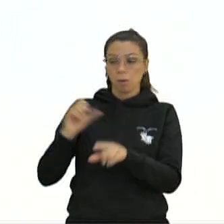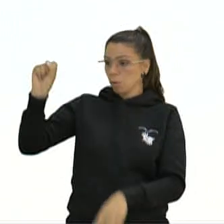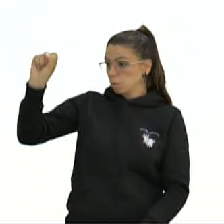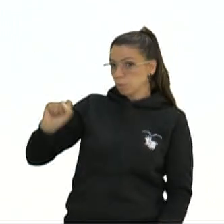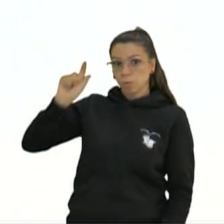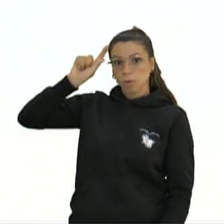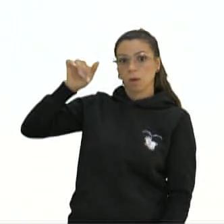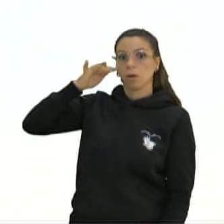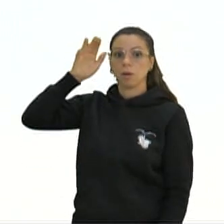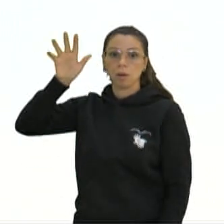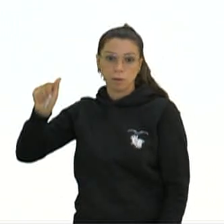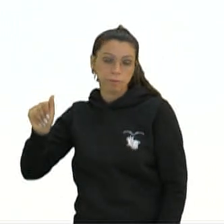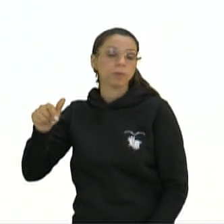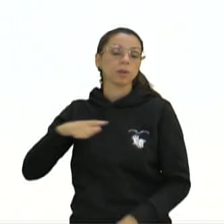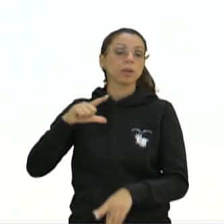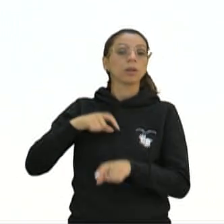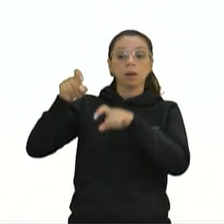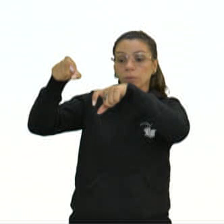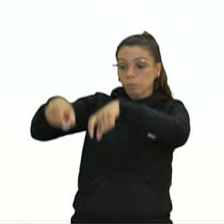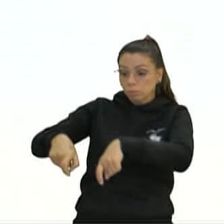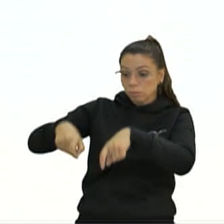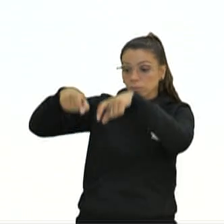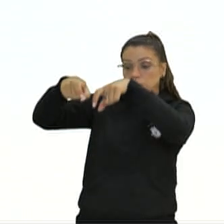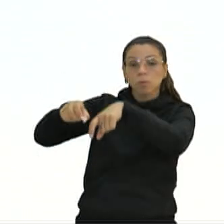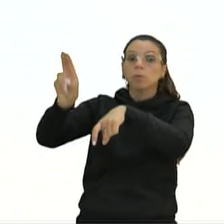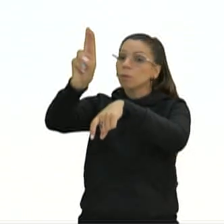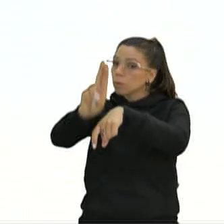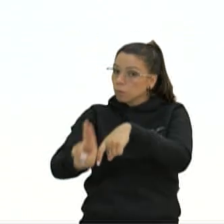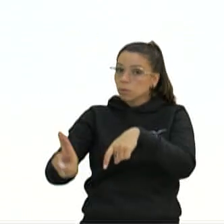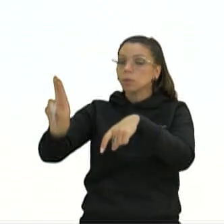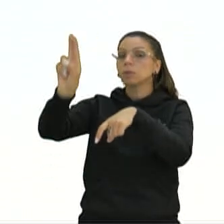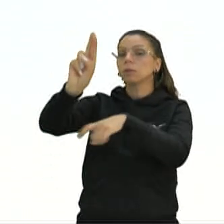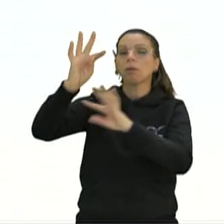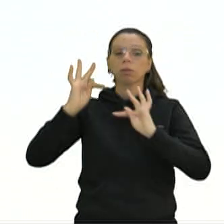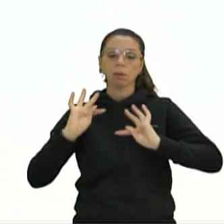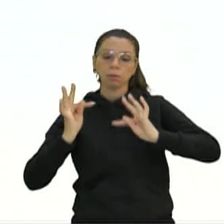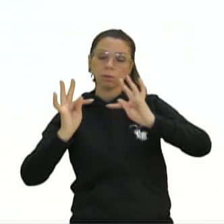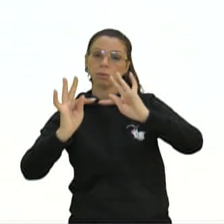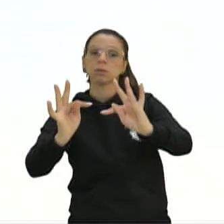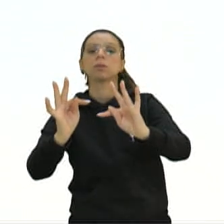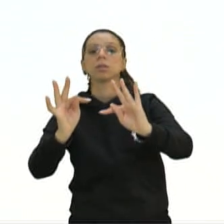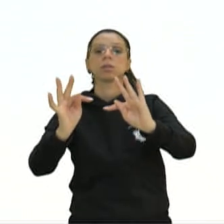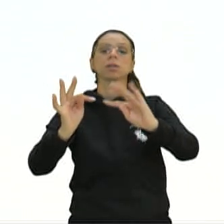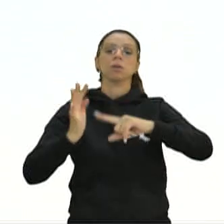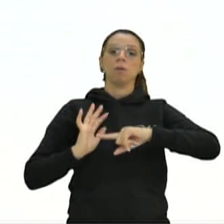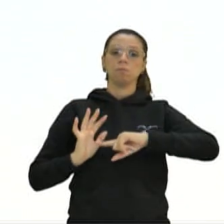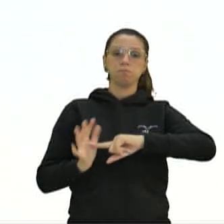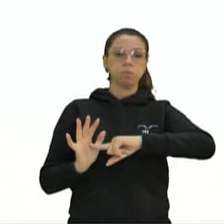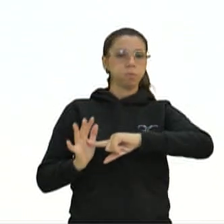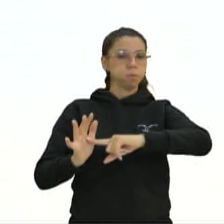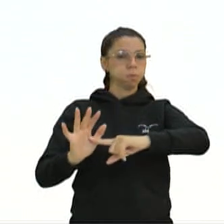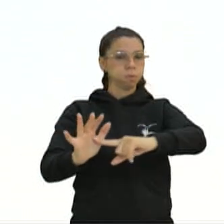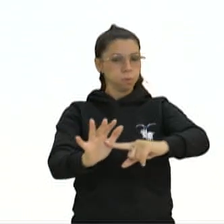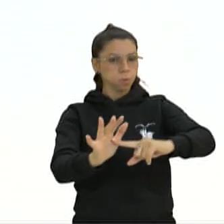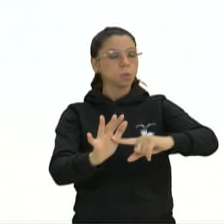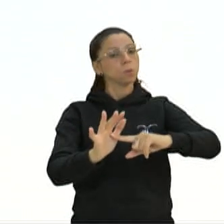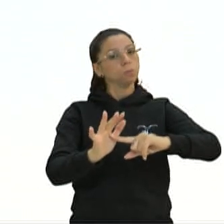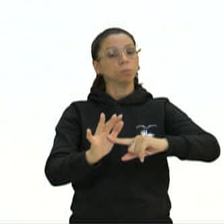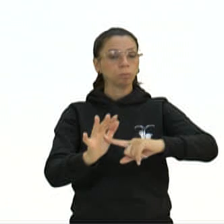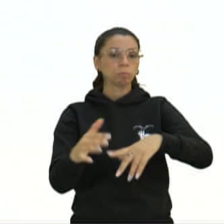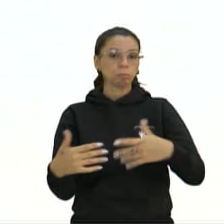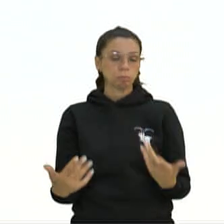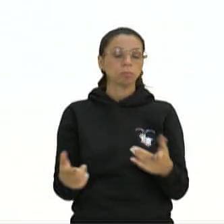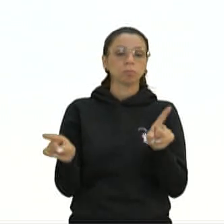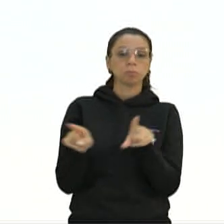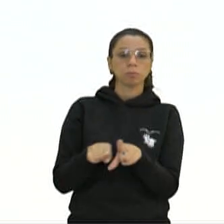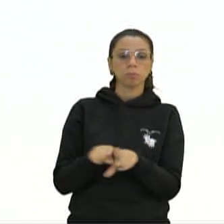África, né, que é aquela agricultura onde nós utilizamos bastante a tecnologia, as máquinas, né, enfim.